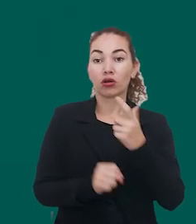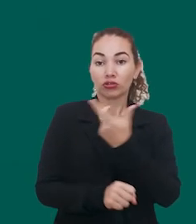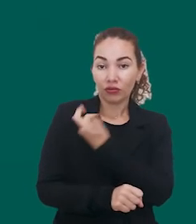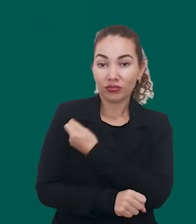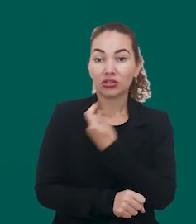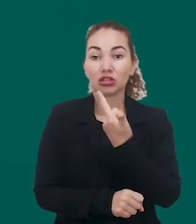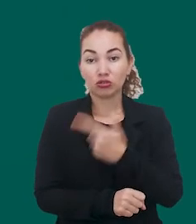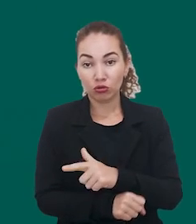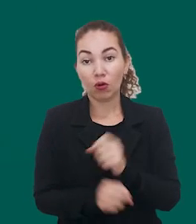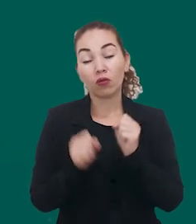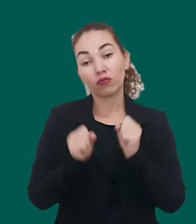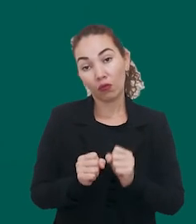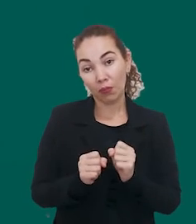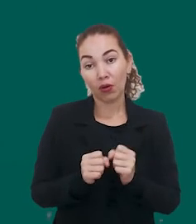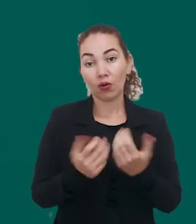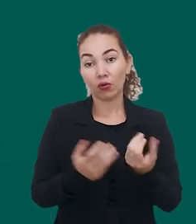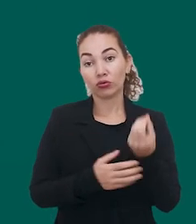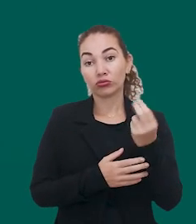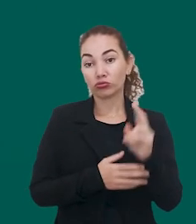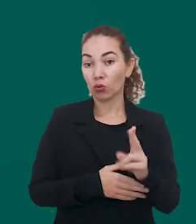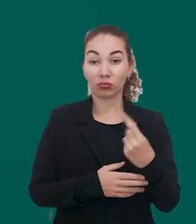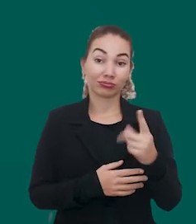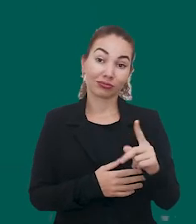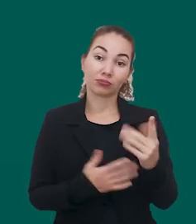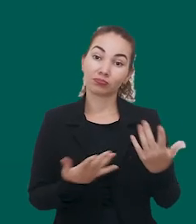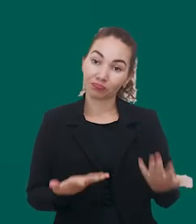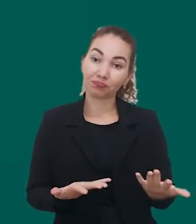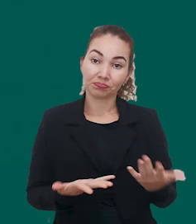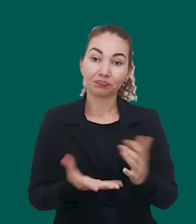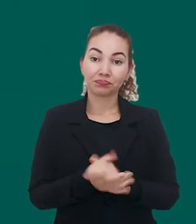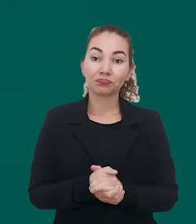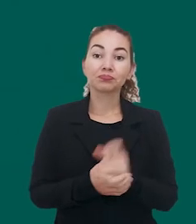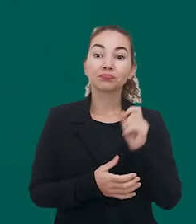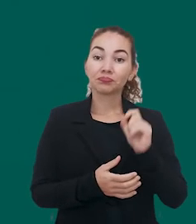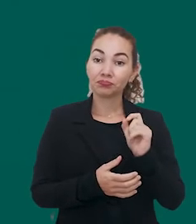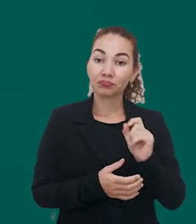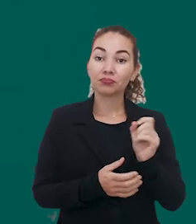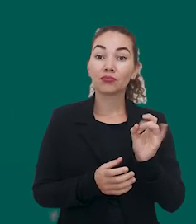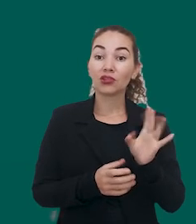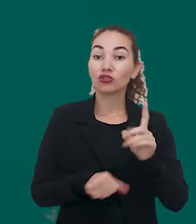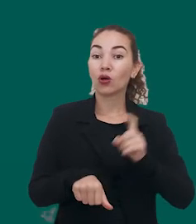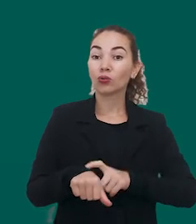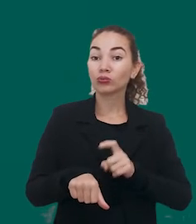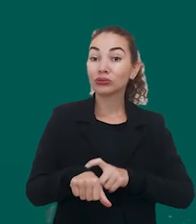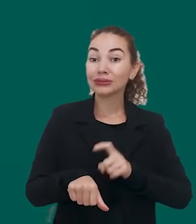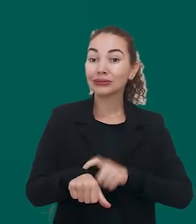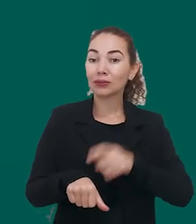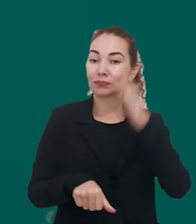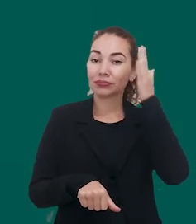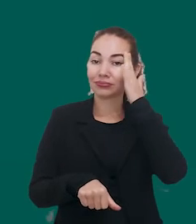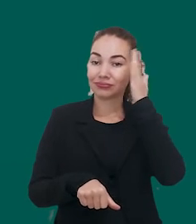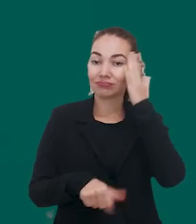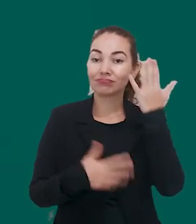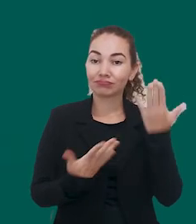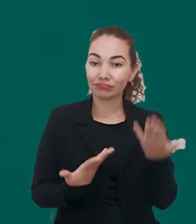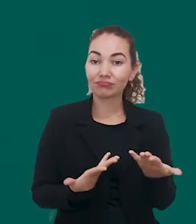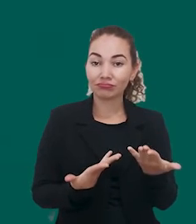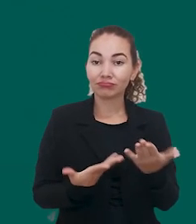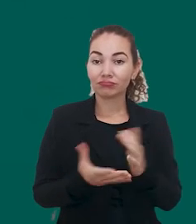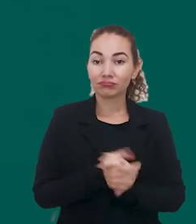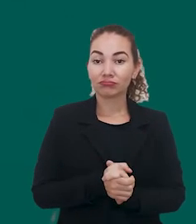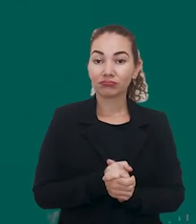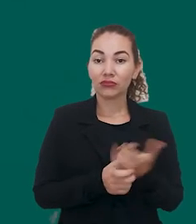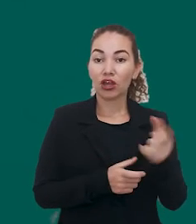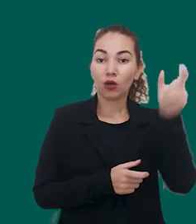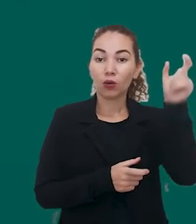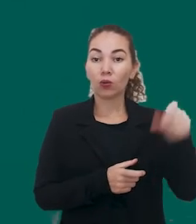revacinar, né, de tempos em tempos, ou pode ser que não, né? Isso o tempo vai dizer para a gente. Tá? Aí a Nara e a